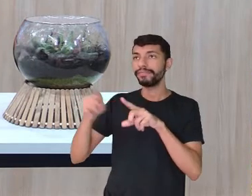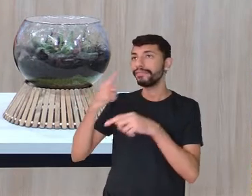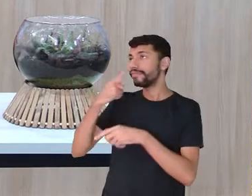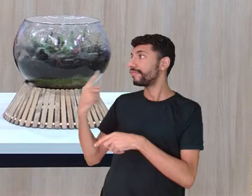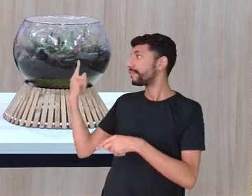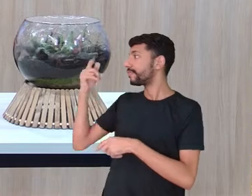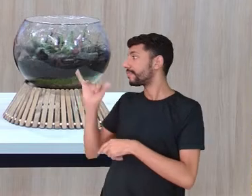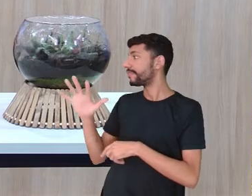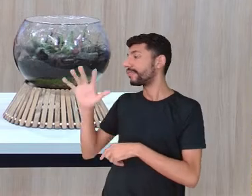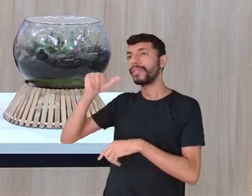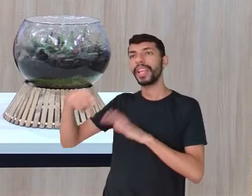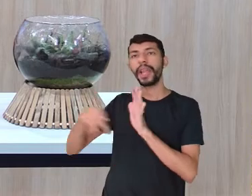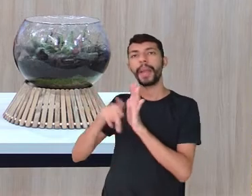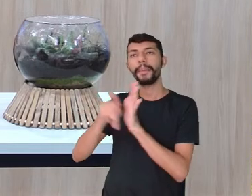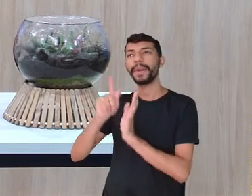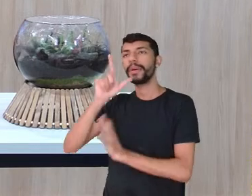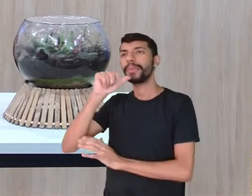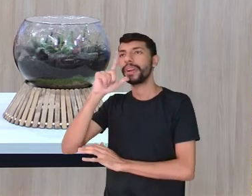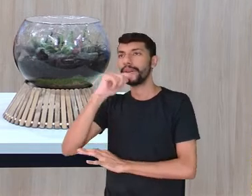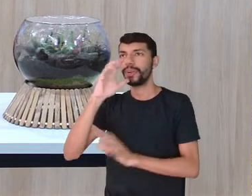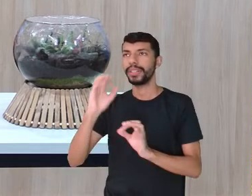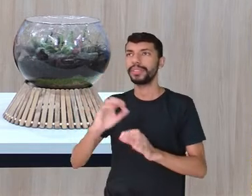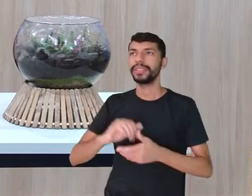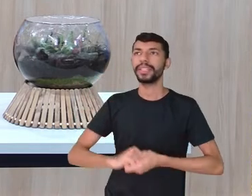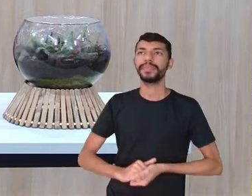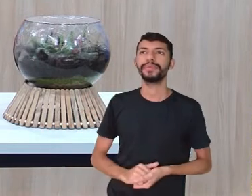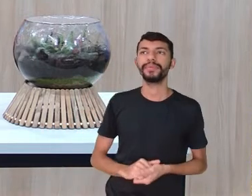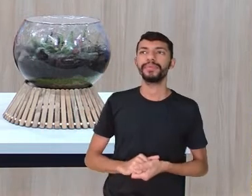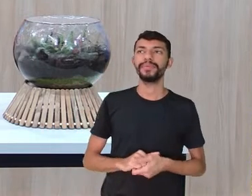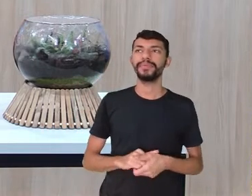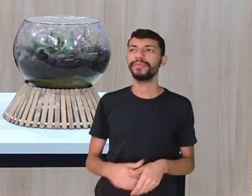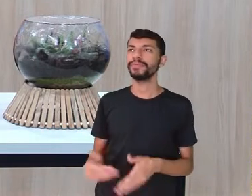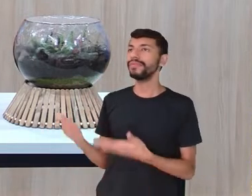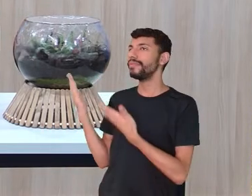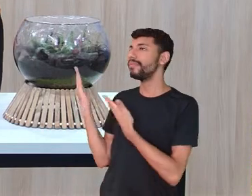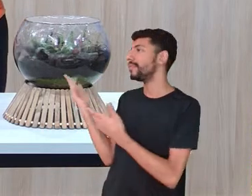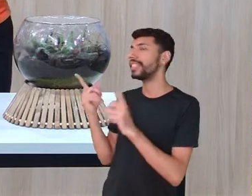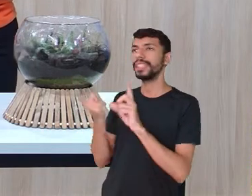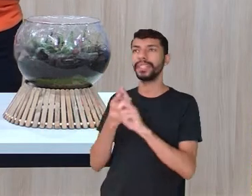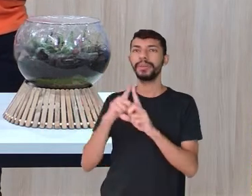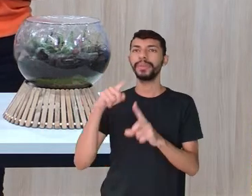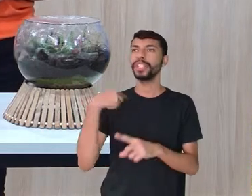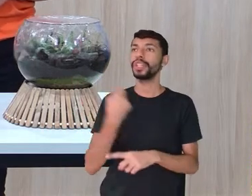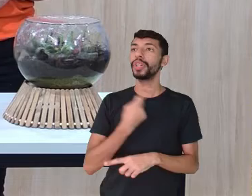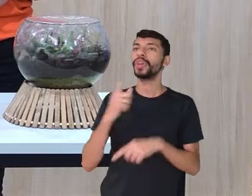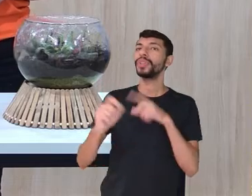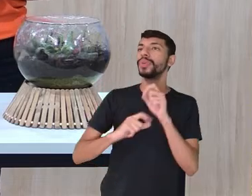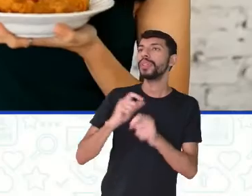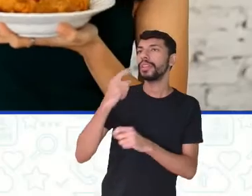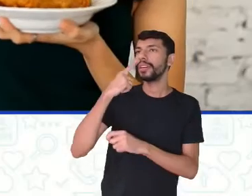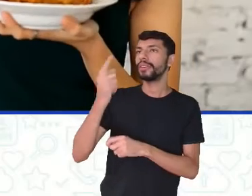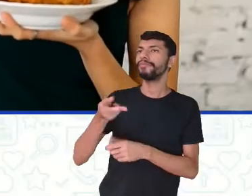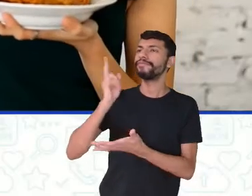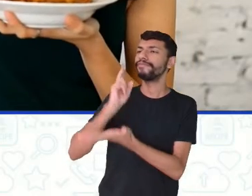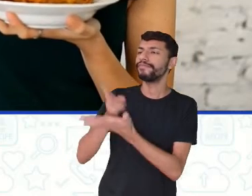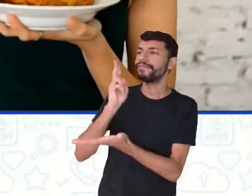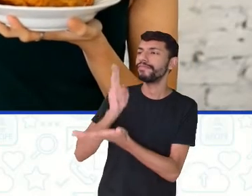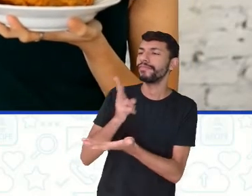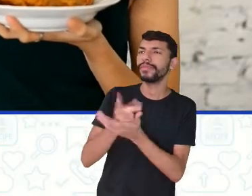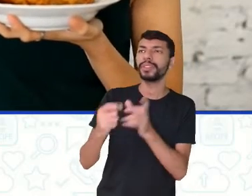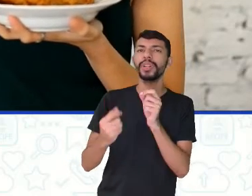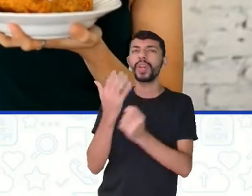uma cadeia alimentar aquática. Aqui também, nós também, né, estamos constantemente